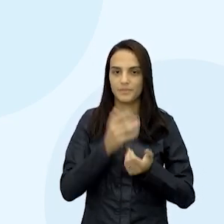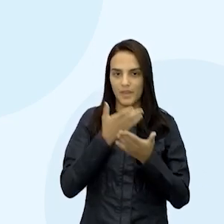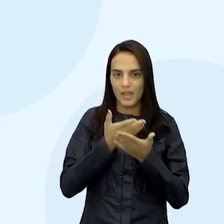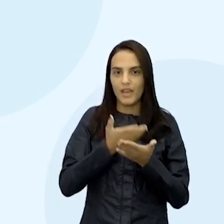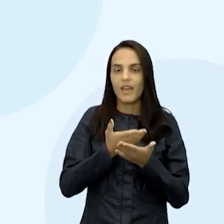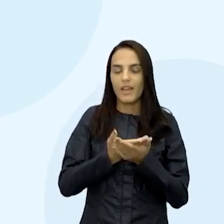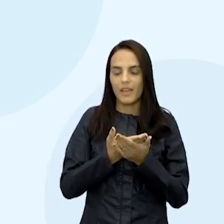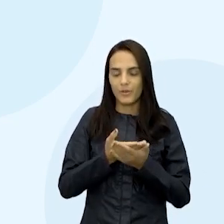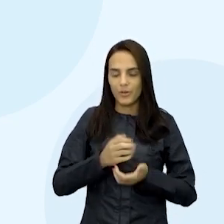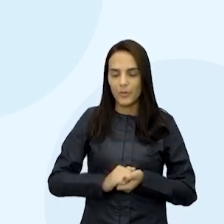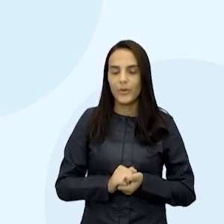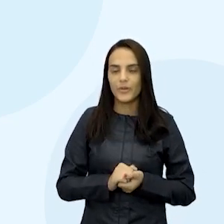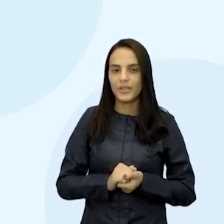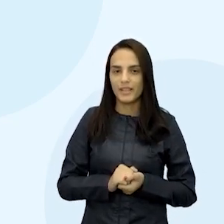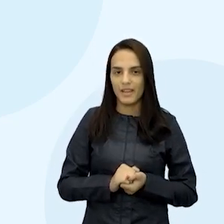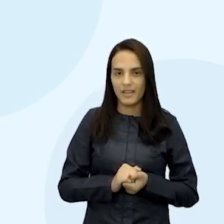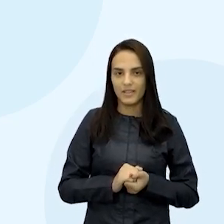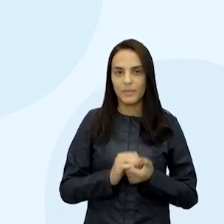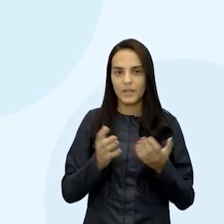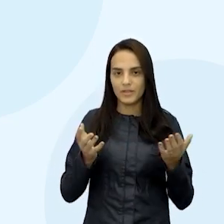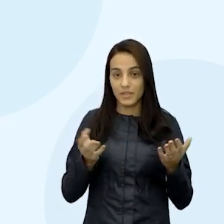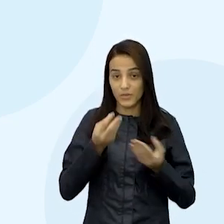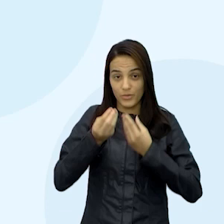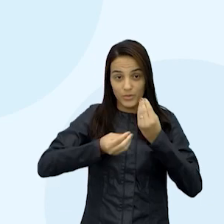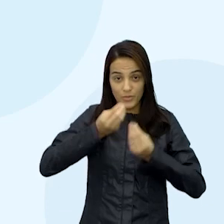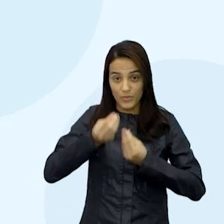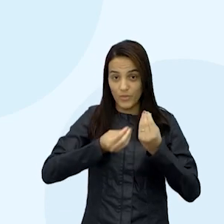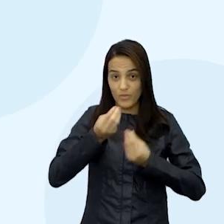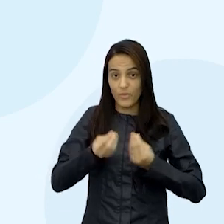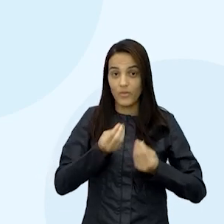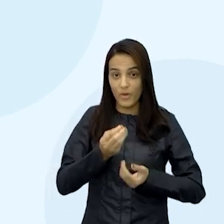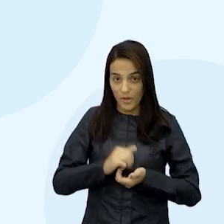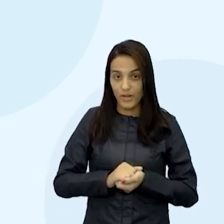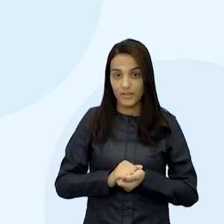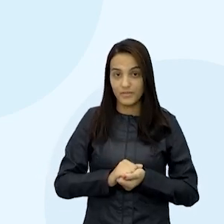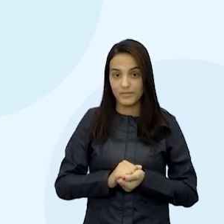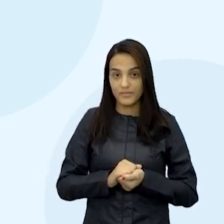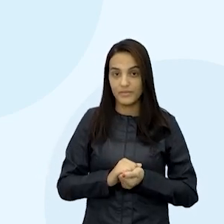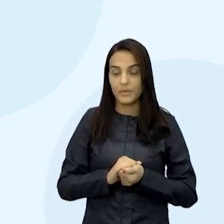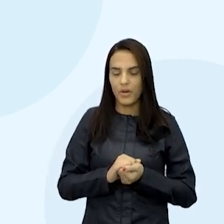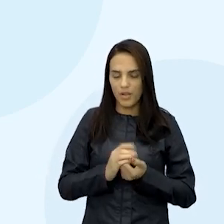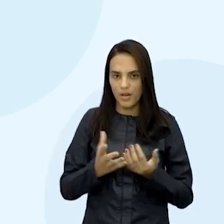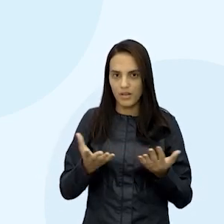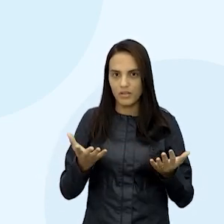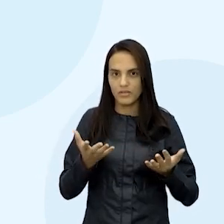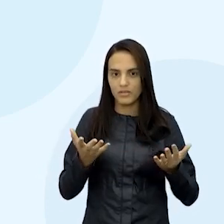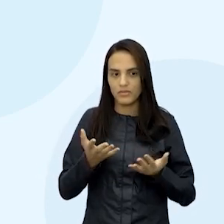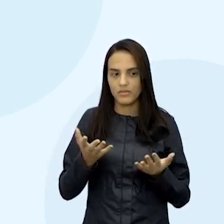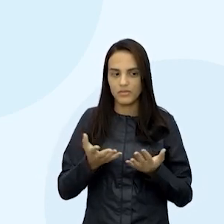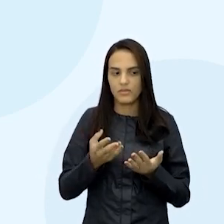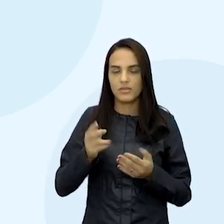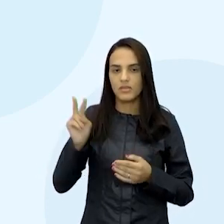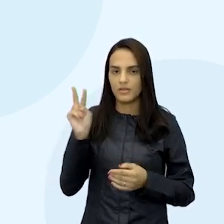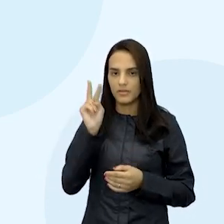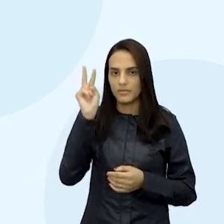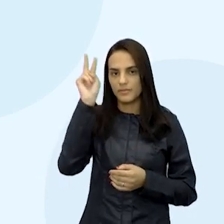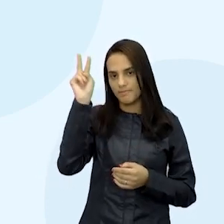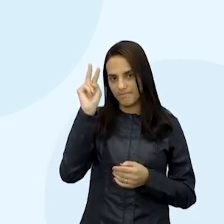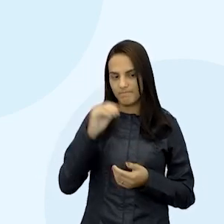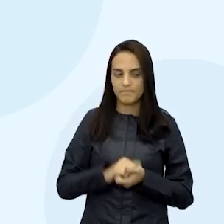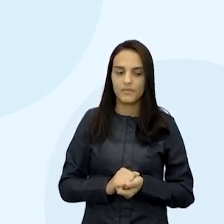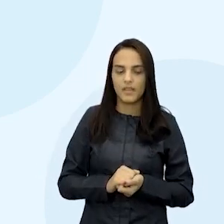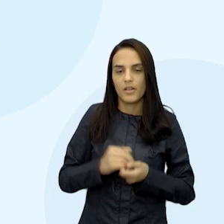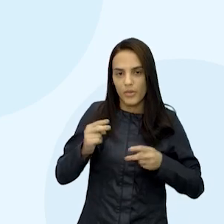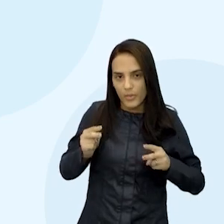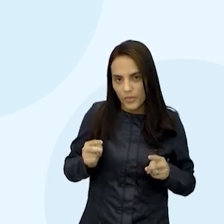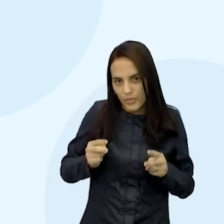dos financiamentos, como funciona e os cálculos correspondentes para entender o que se paga do valor financiado ao longo